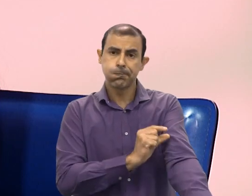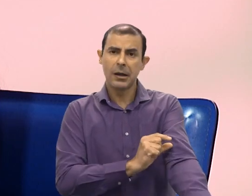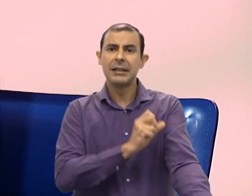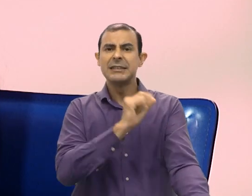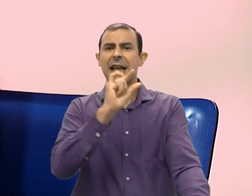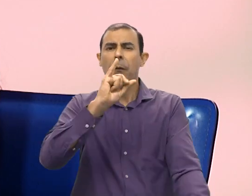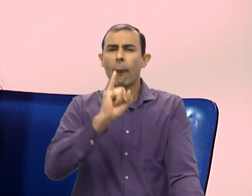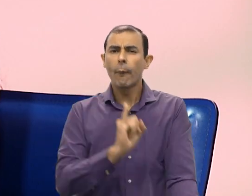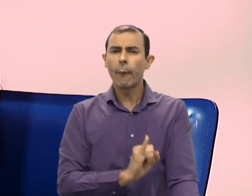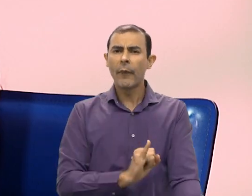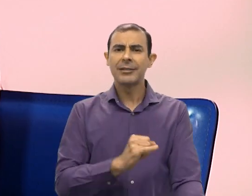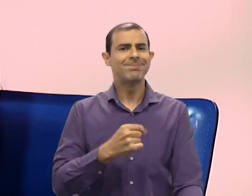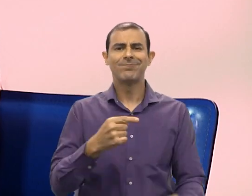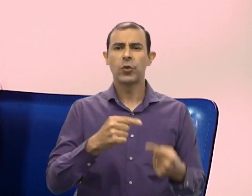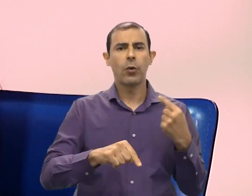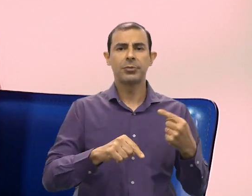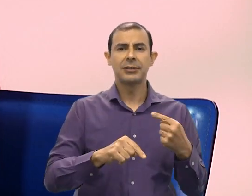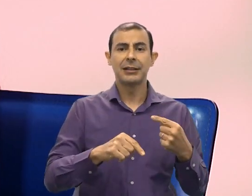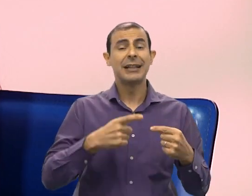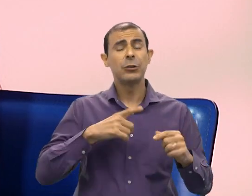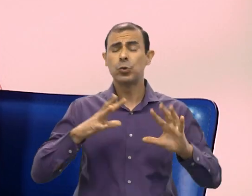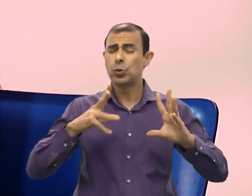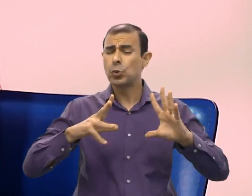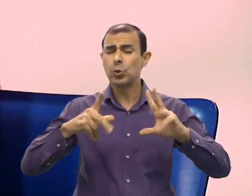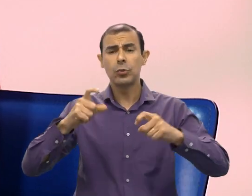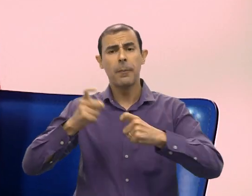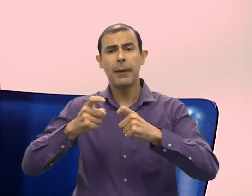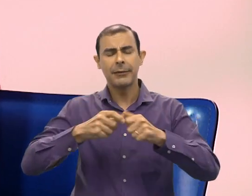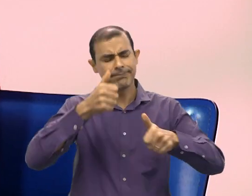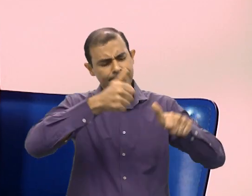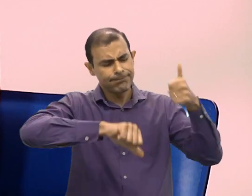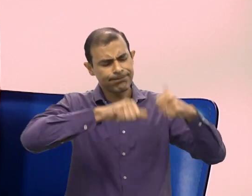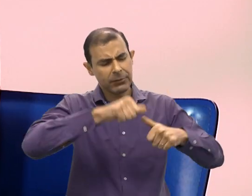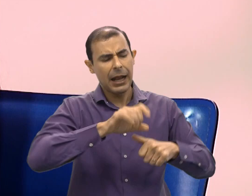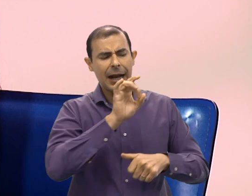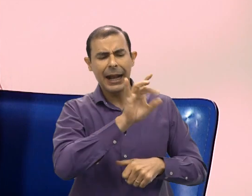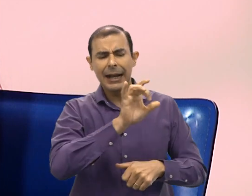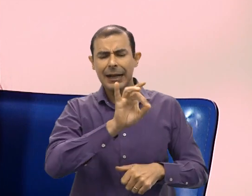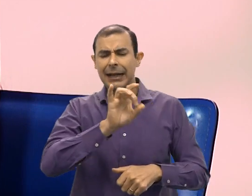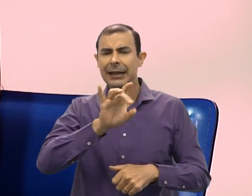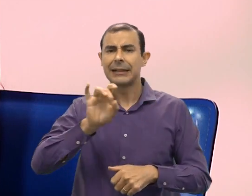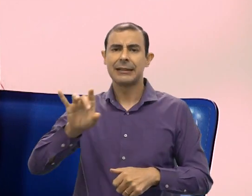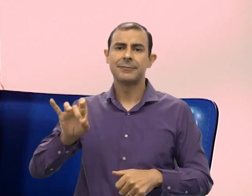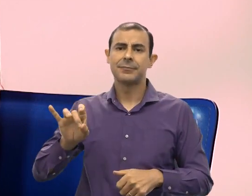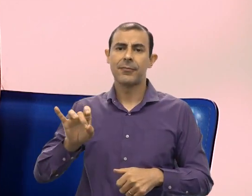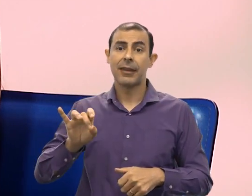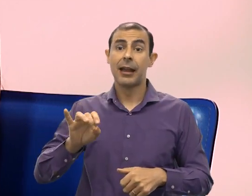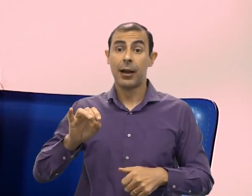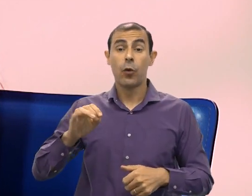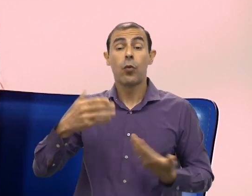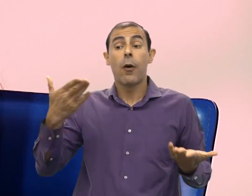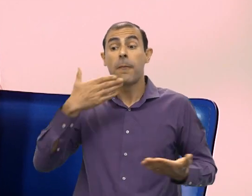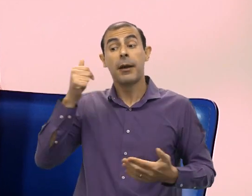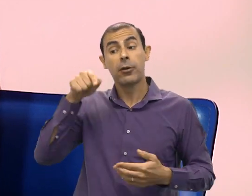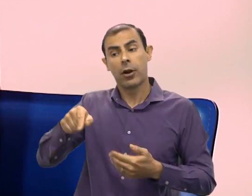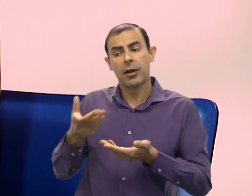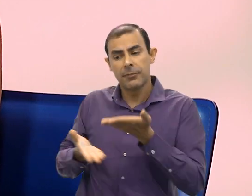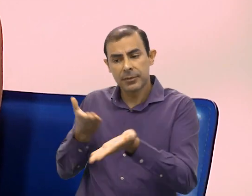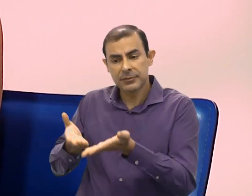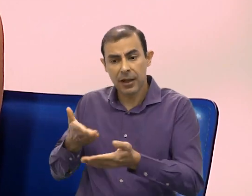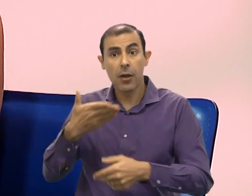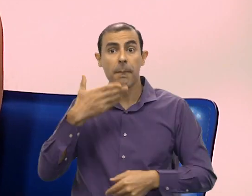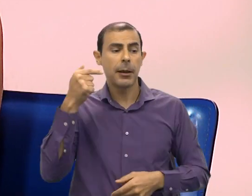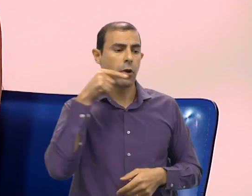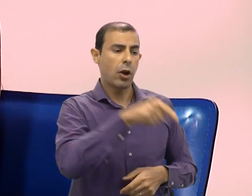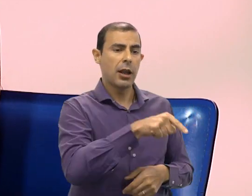um calibre, uma veia mais grossa, se for muito fina, não vai dar certo. Então, isso é avaliado caso a caso. chegou num consenso, o que é melhor